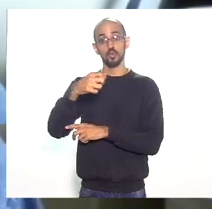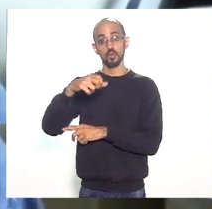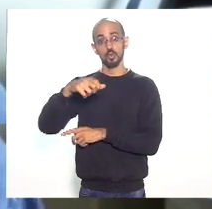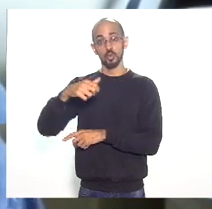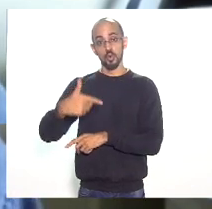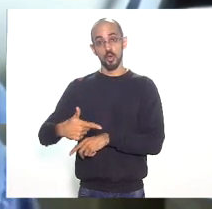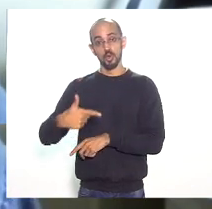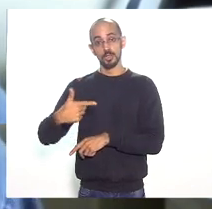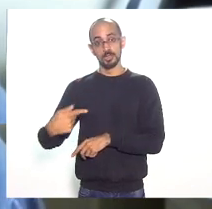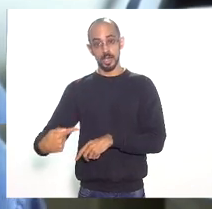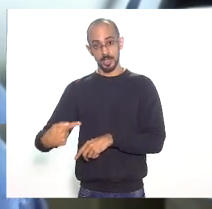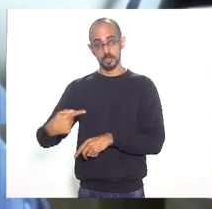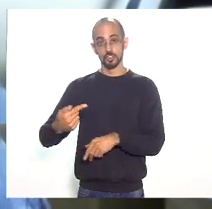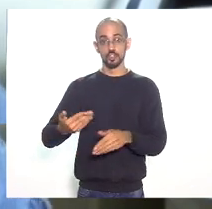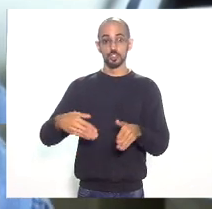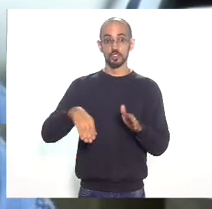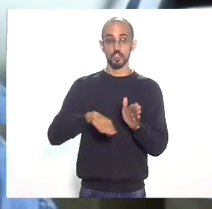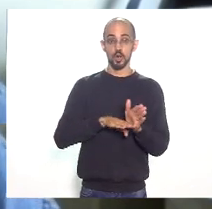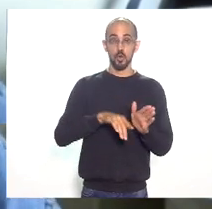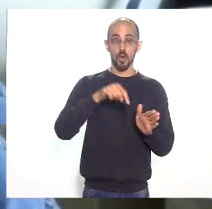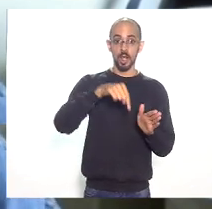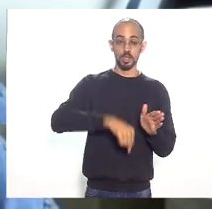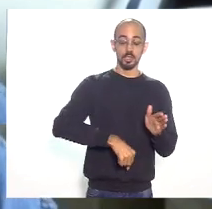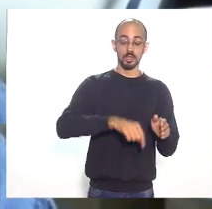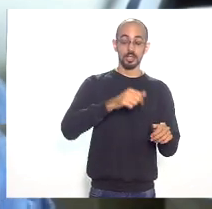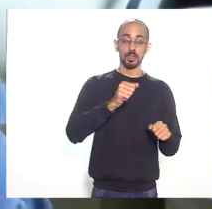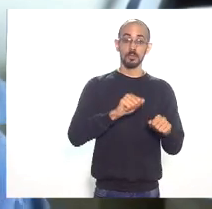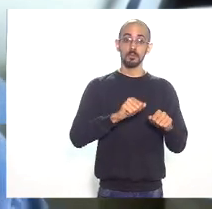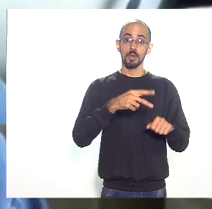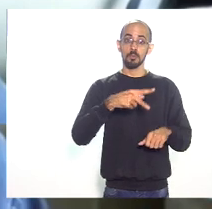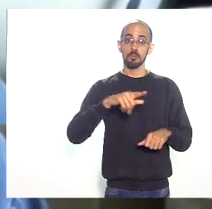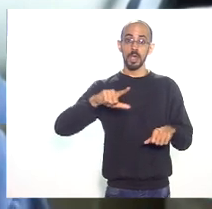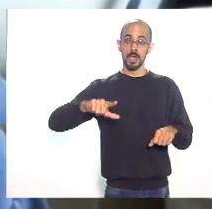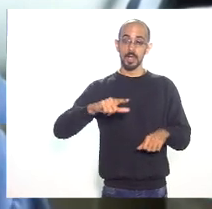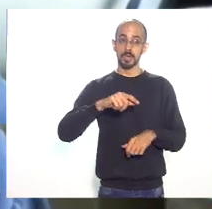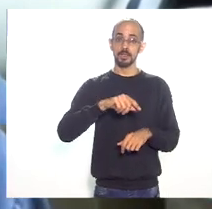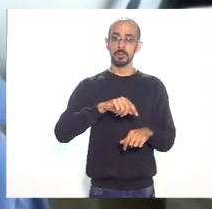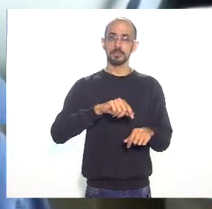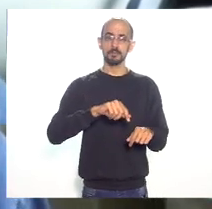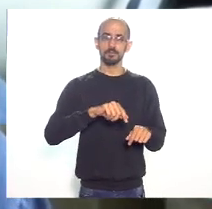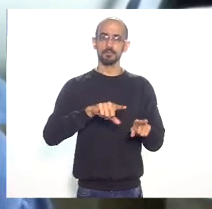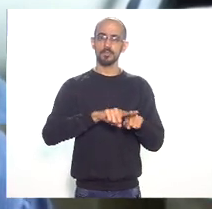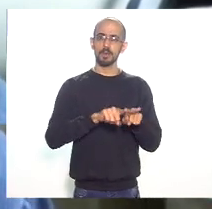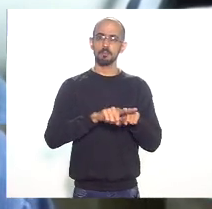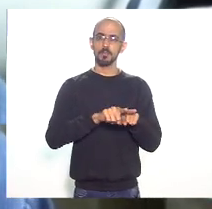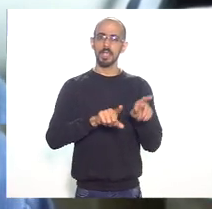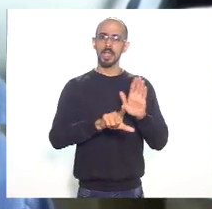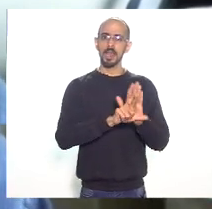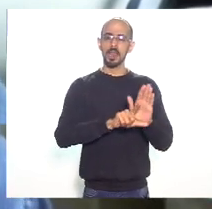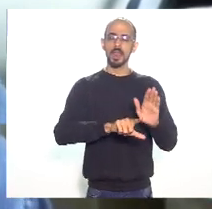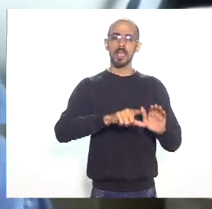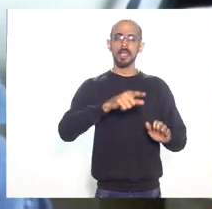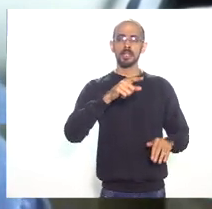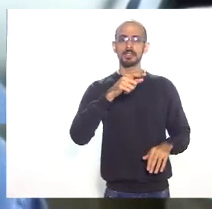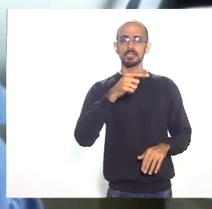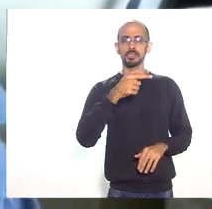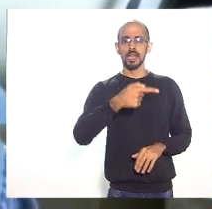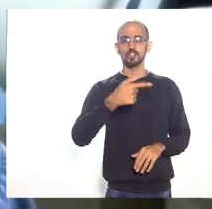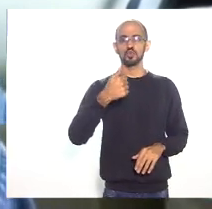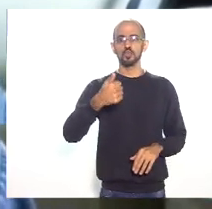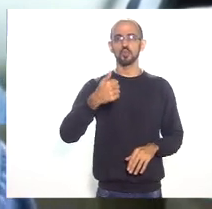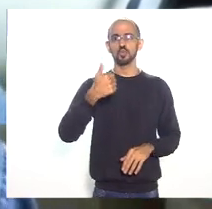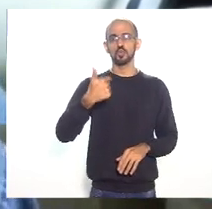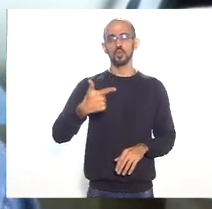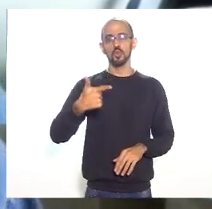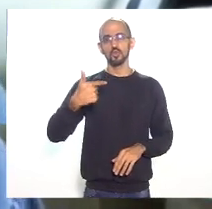que chegou na casa pelo PL 1100 de 15, e a lei 7.1.2.8 de 15, que chegou na